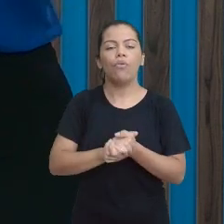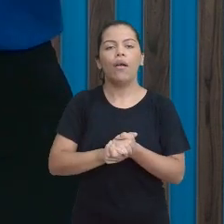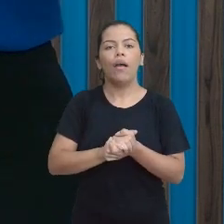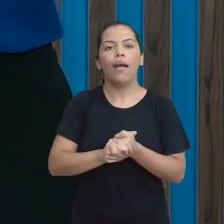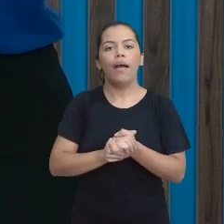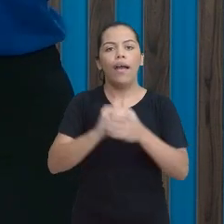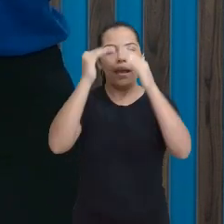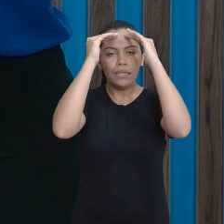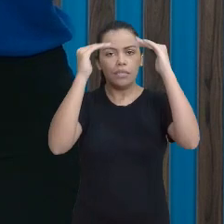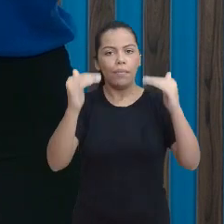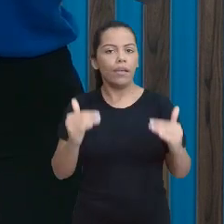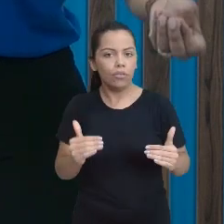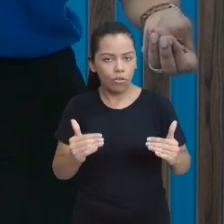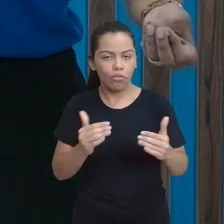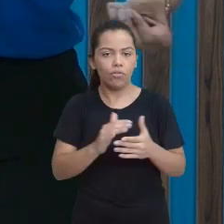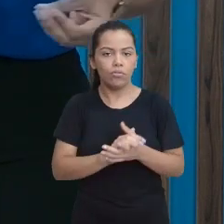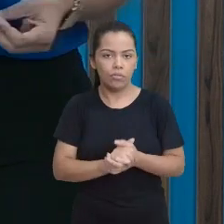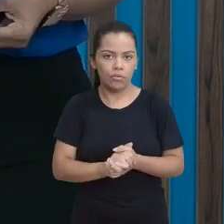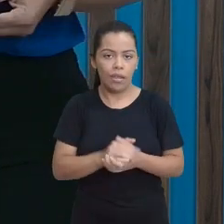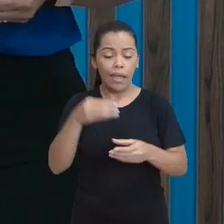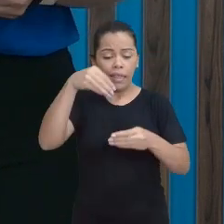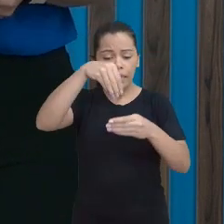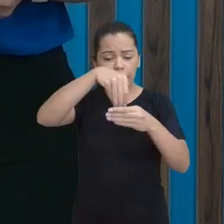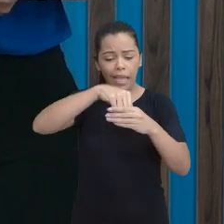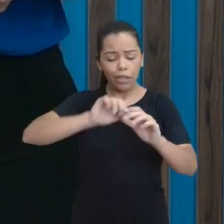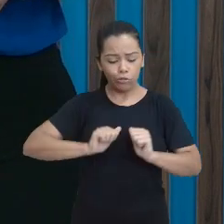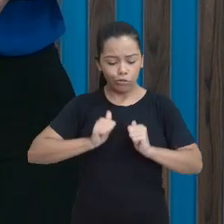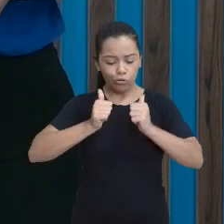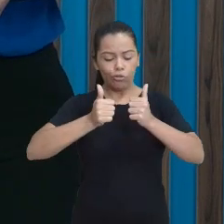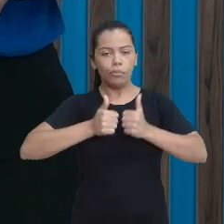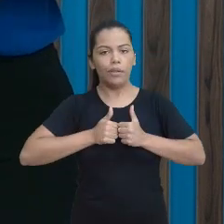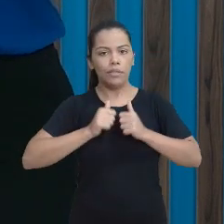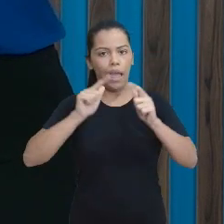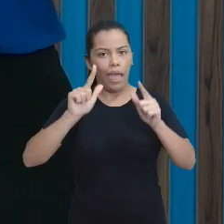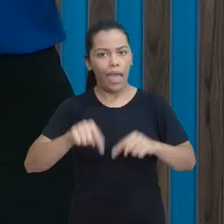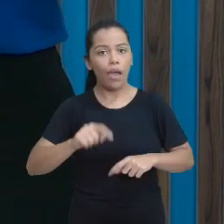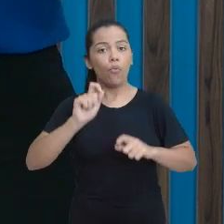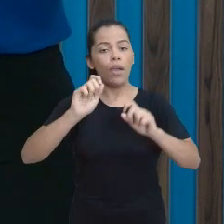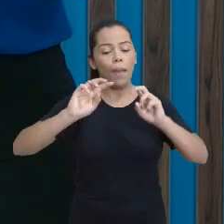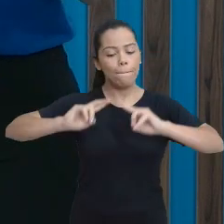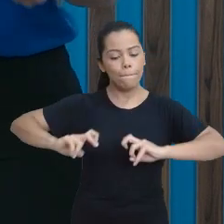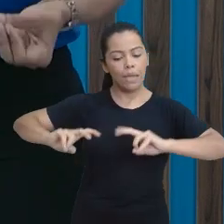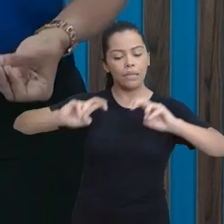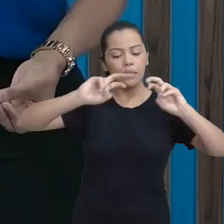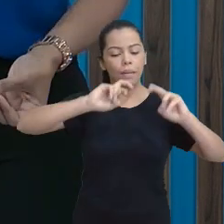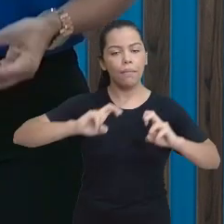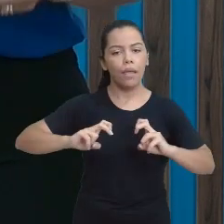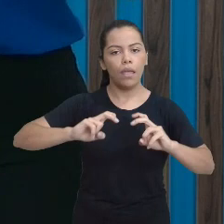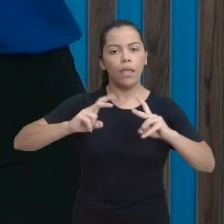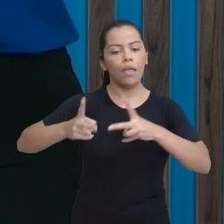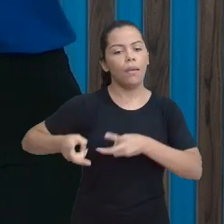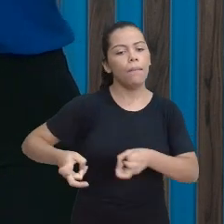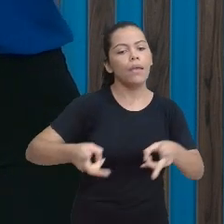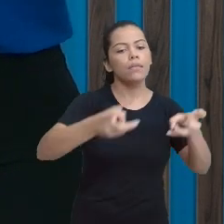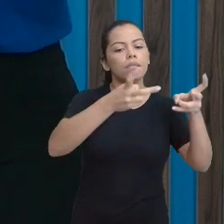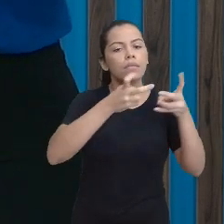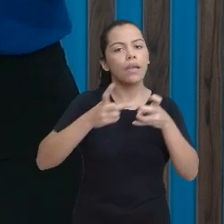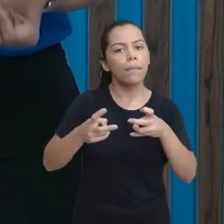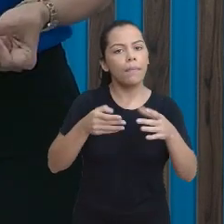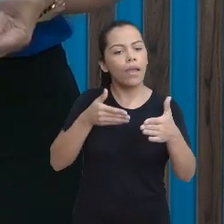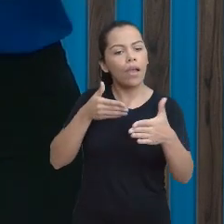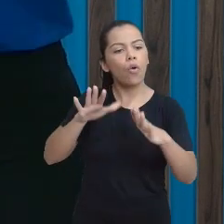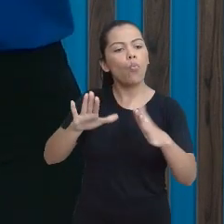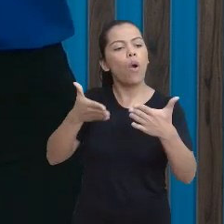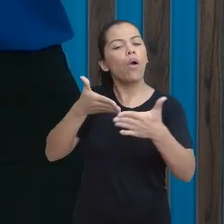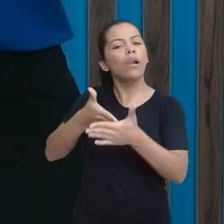construtiva? No viés do bem-estar, é perceber o limite do outro, é respeitar a sua singularidade, é